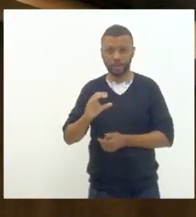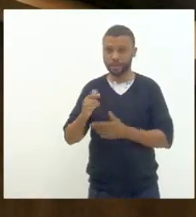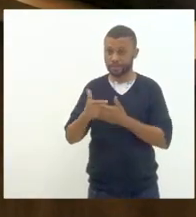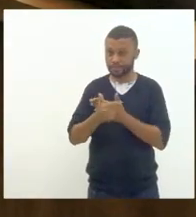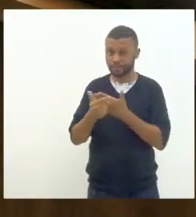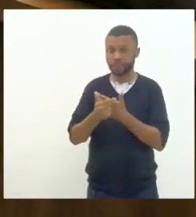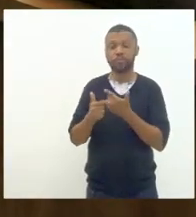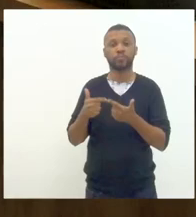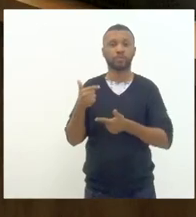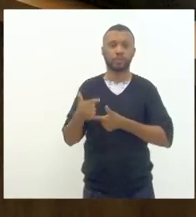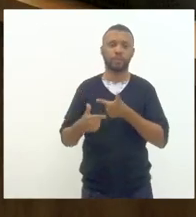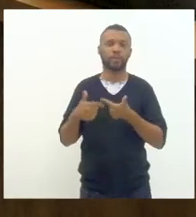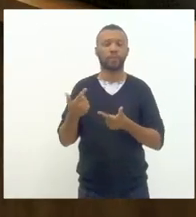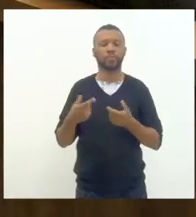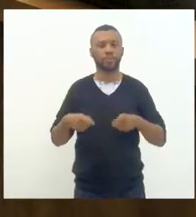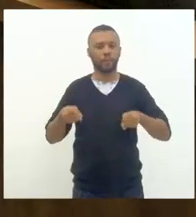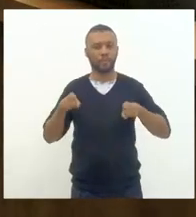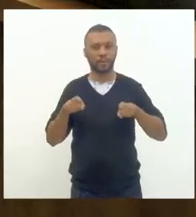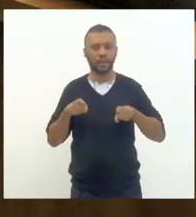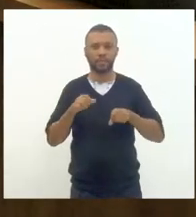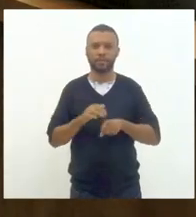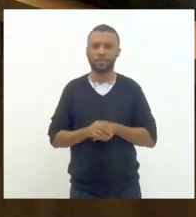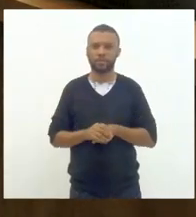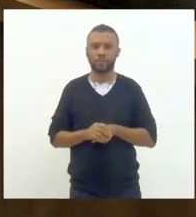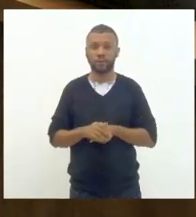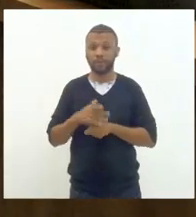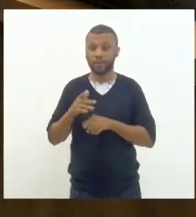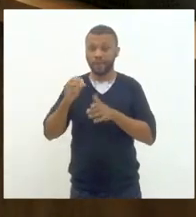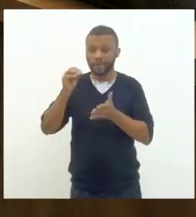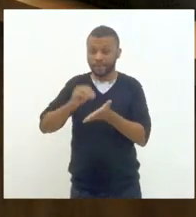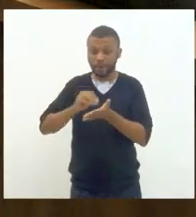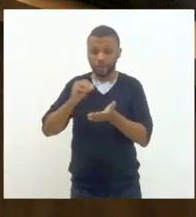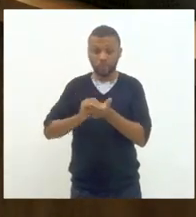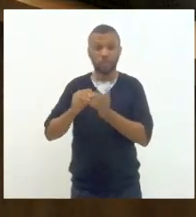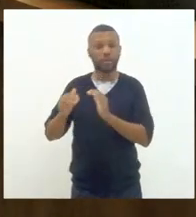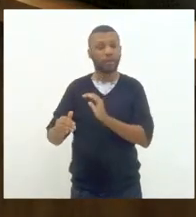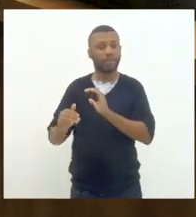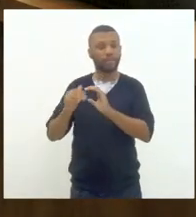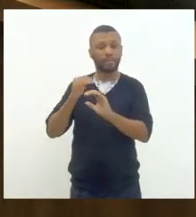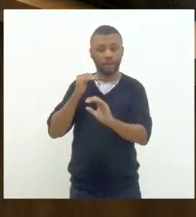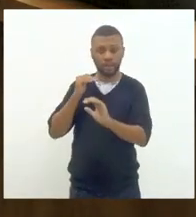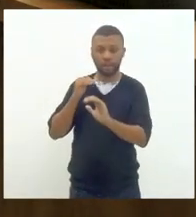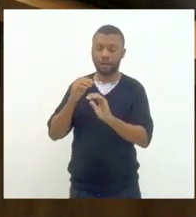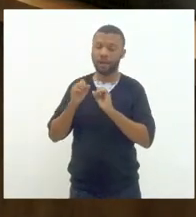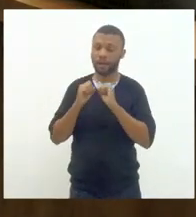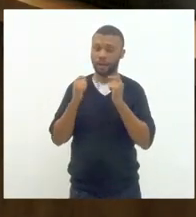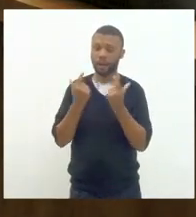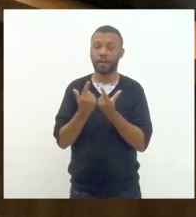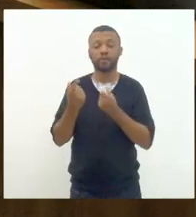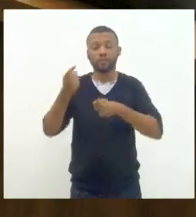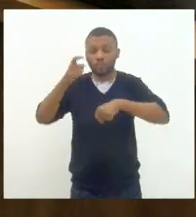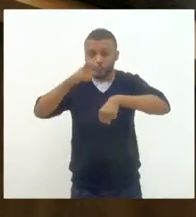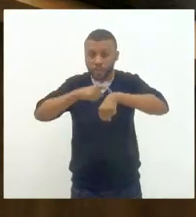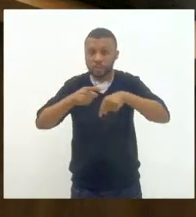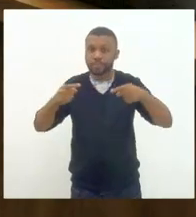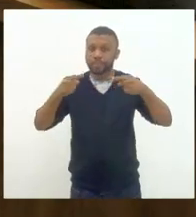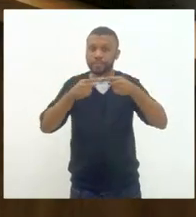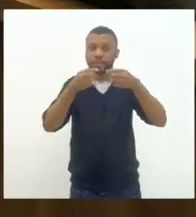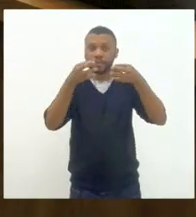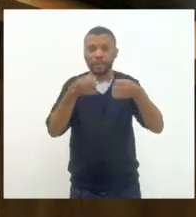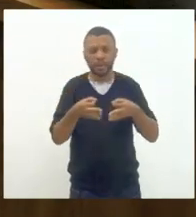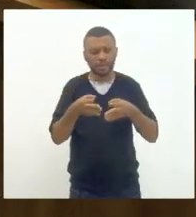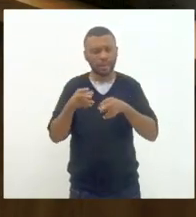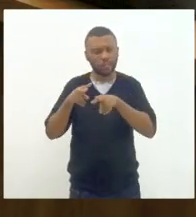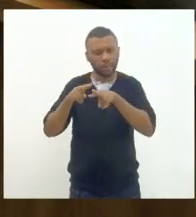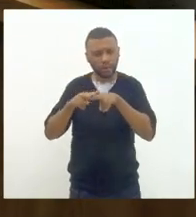exercício do seu mandato, não enviou a esta casa em tempo hábil, por conta do futuro